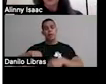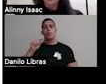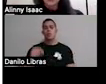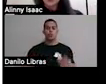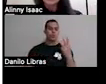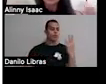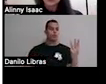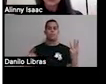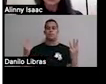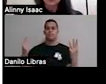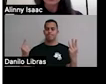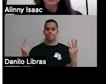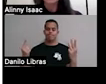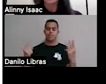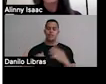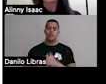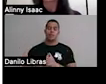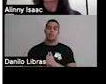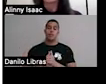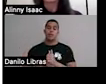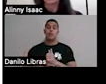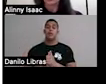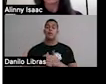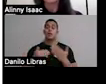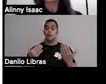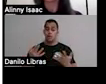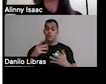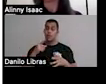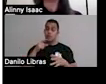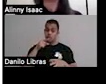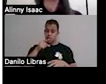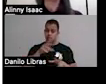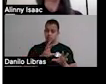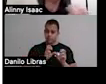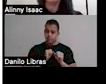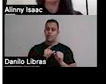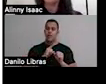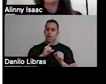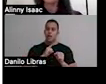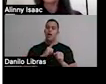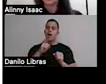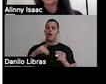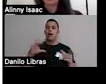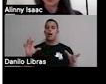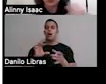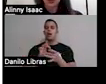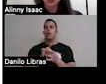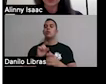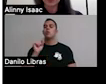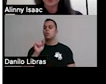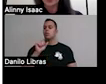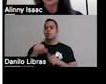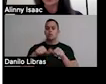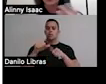1. Essa redução na incorporação de ácidos graxos ômega 3, ela tem sido bastante relacionada com uma série de alterações